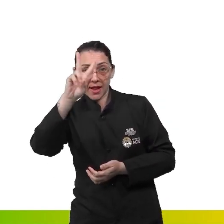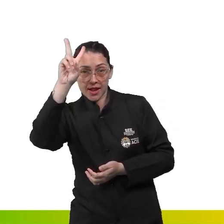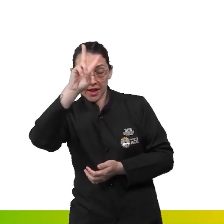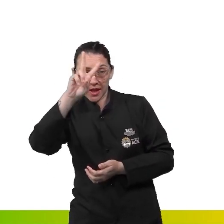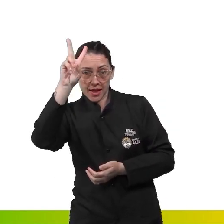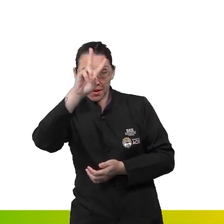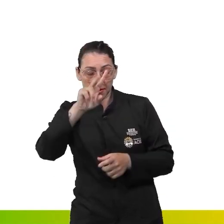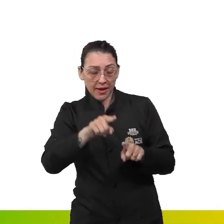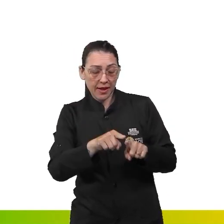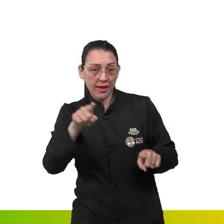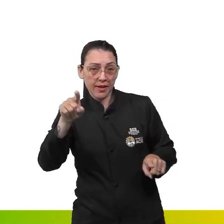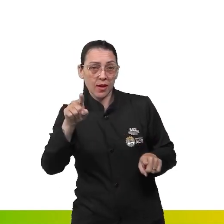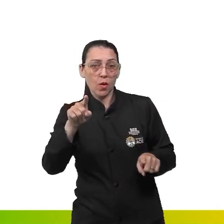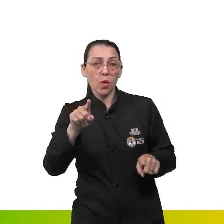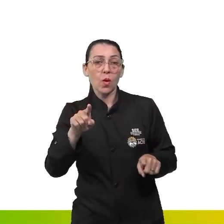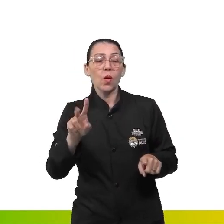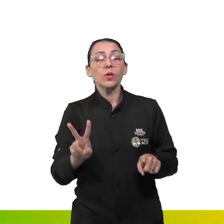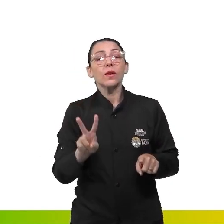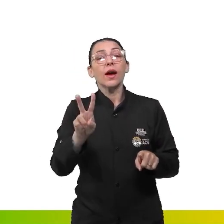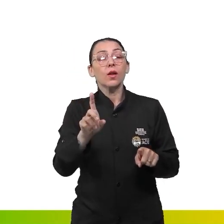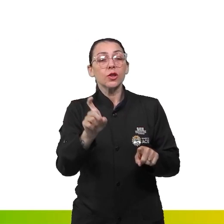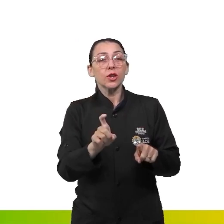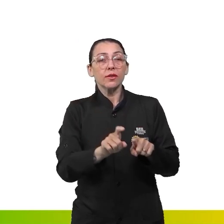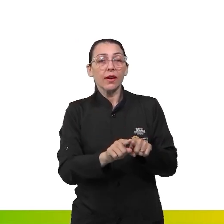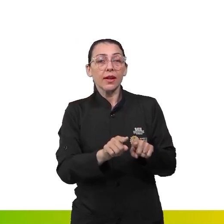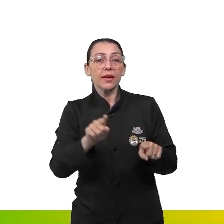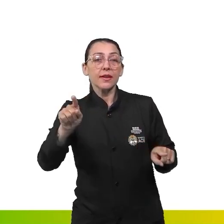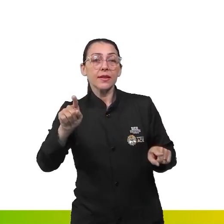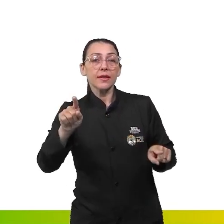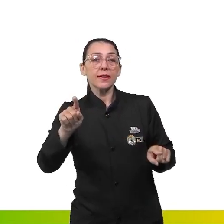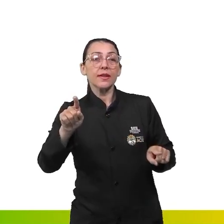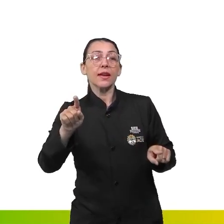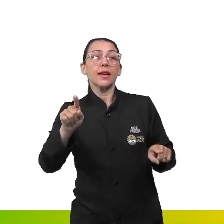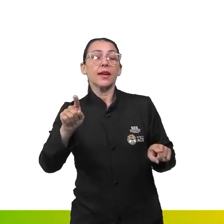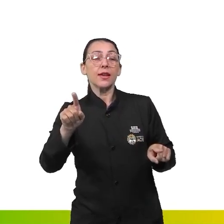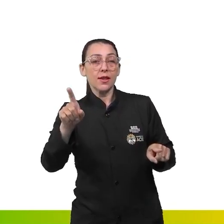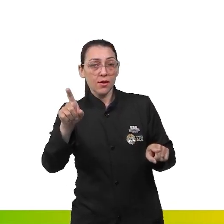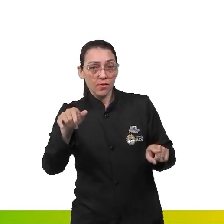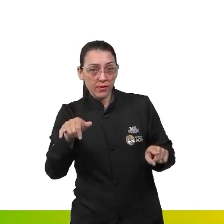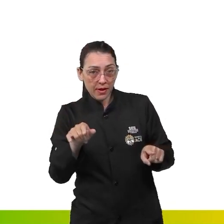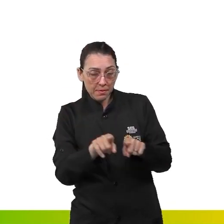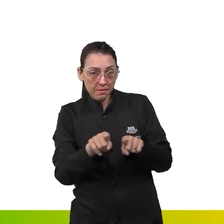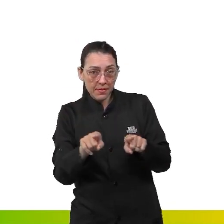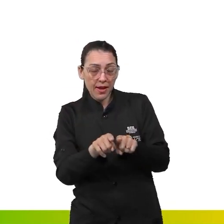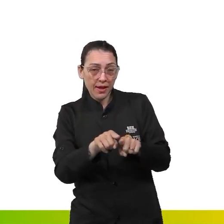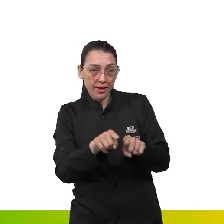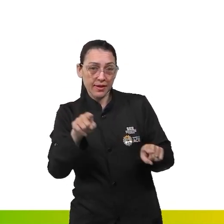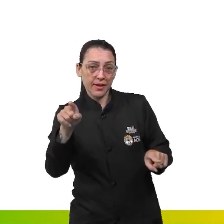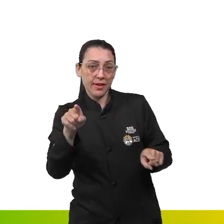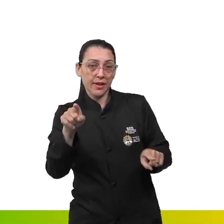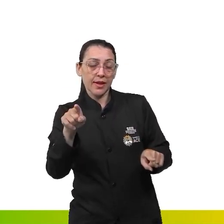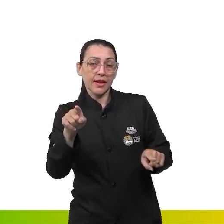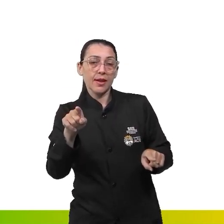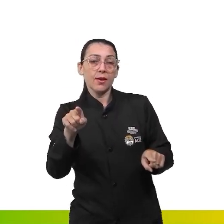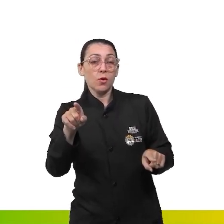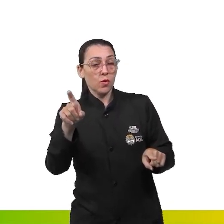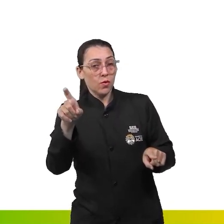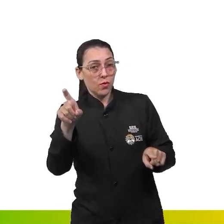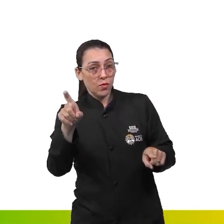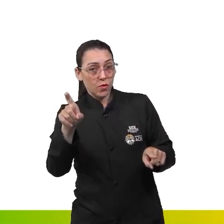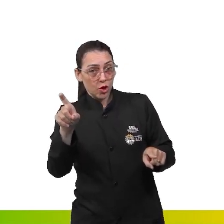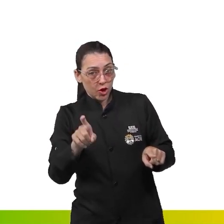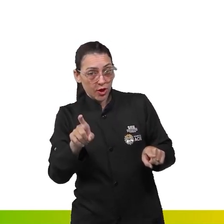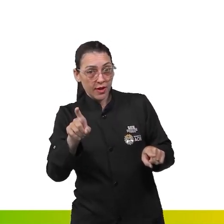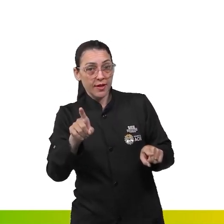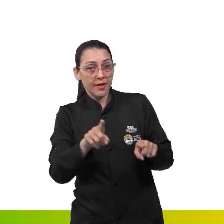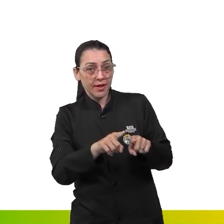crescente? À medida que os valores de x crescem e os y crescem, a função é crescente. À medida que os valores de